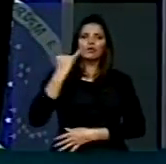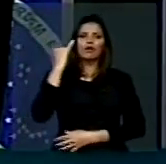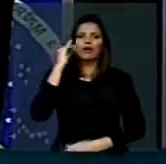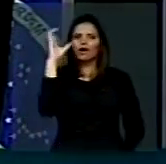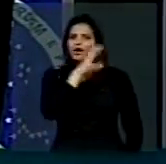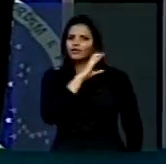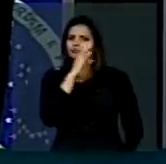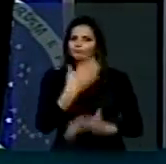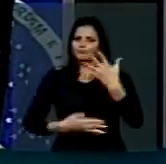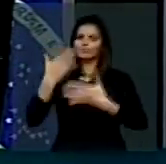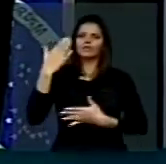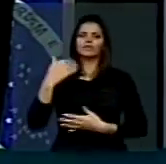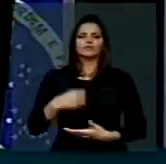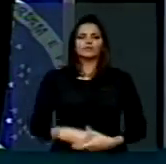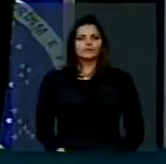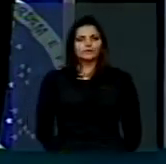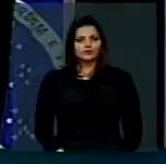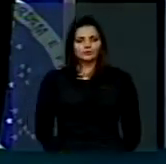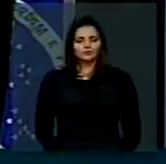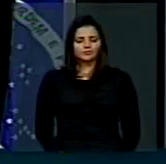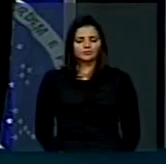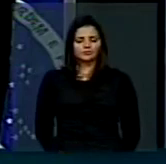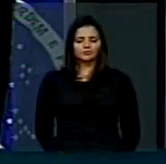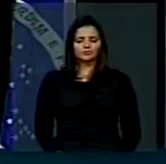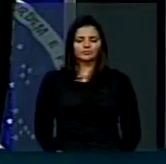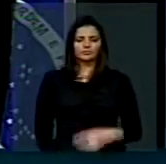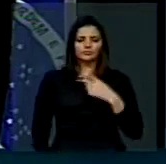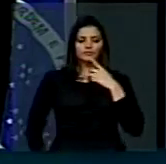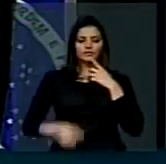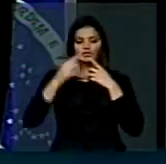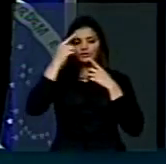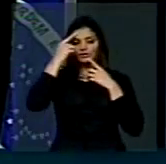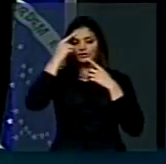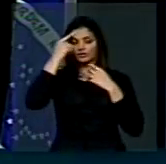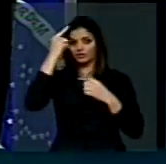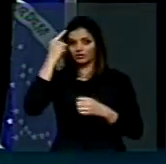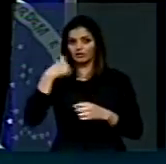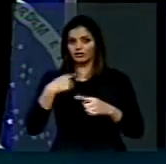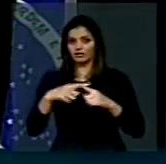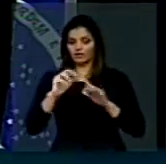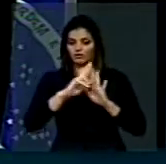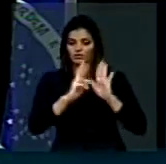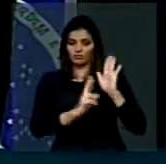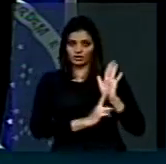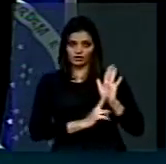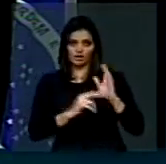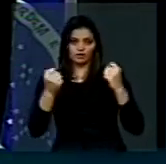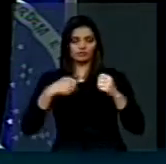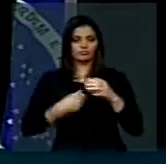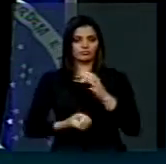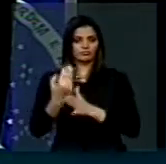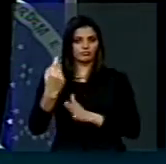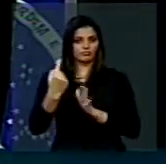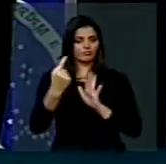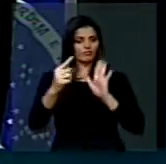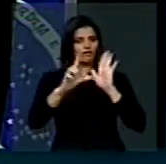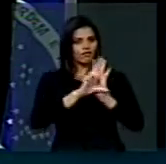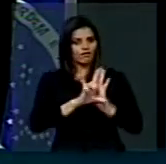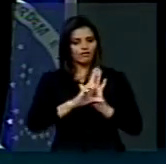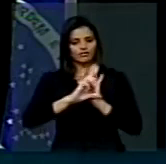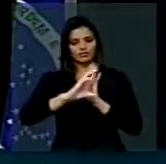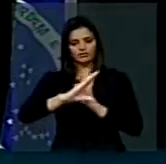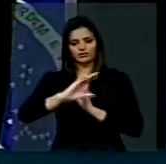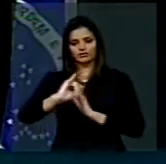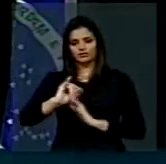ágil, e isso cria algum paradoxo. Precisa de se regulamentar, precisa de estabelecer um marco civil